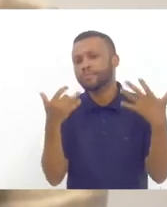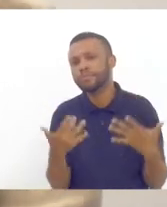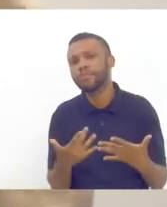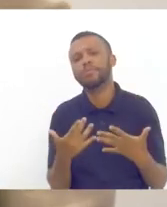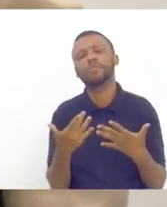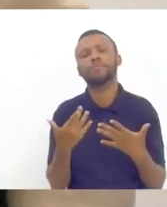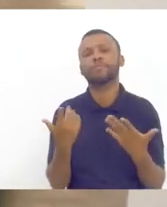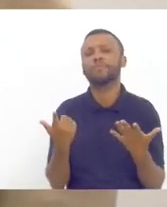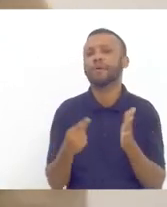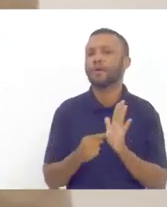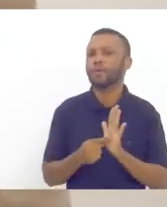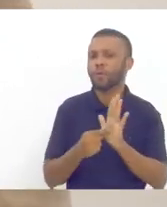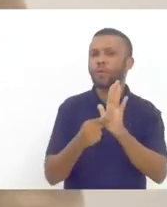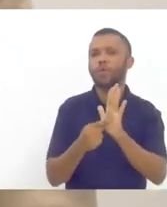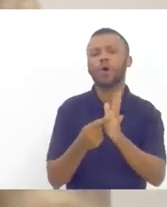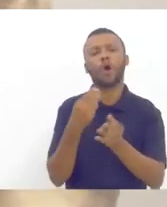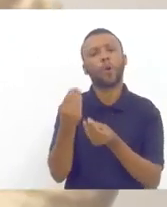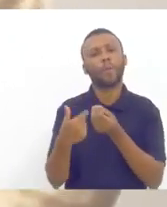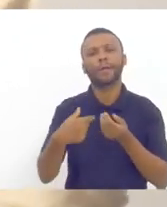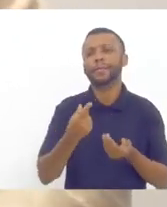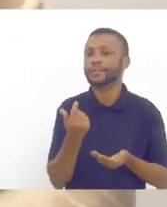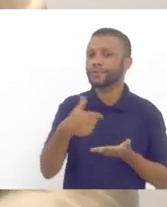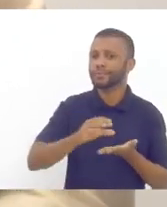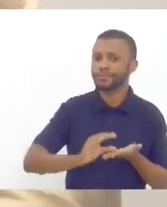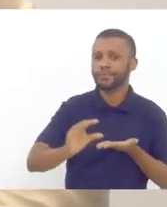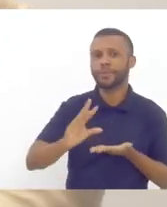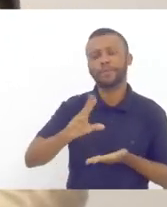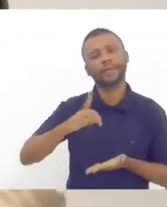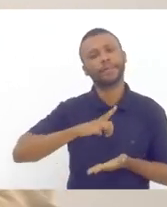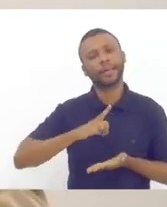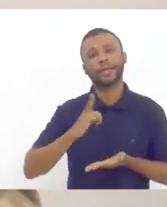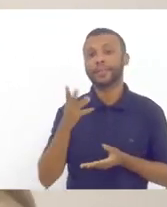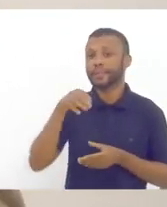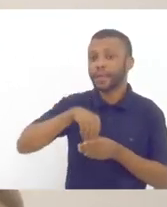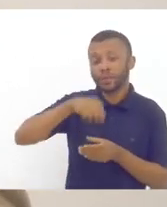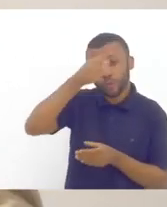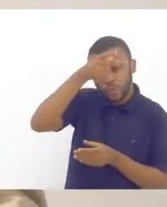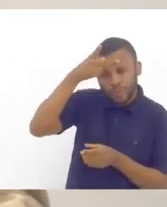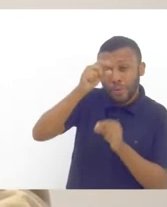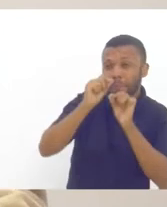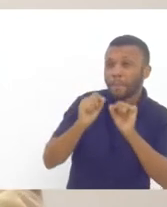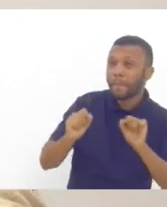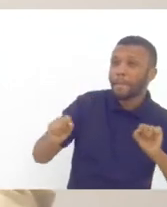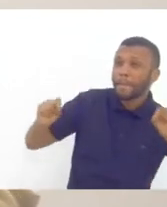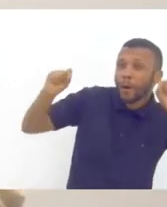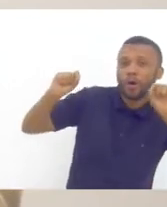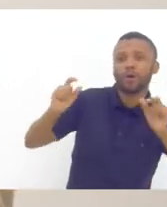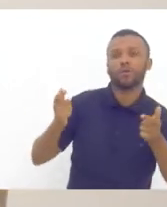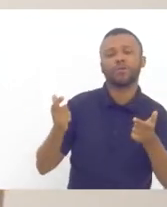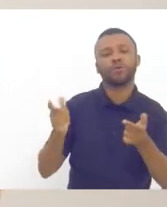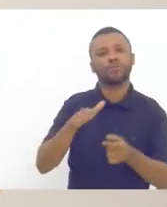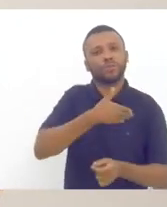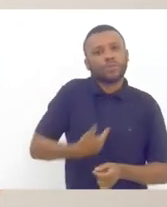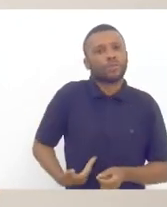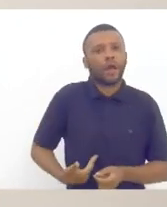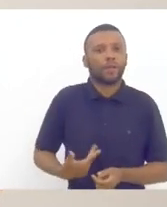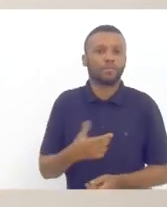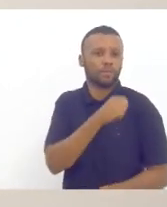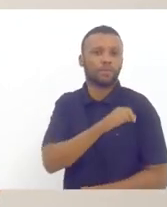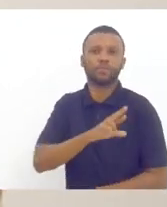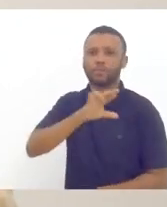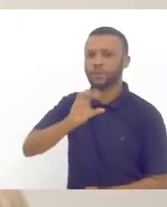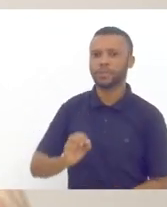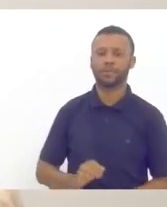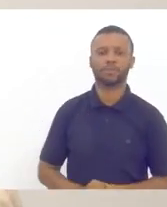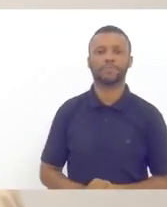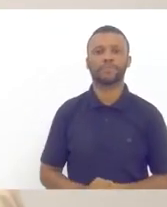impacto é que esse pagamento terá, né, nos municípios, né, do Estado. Então, eu